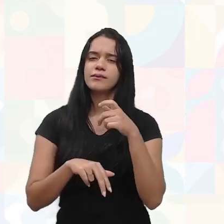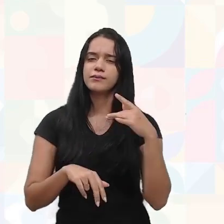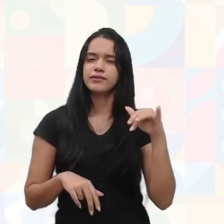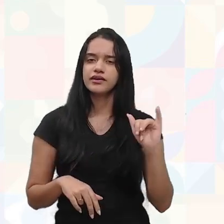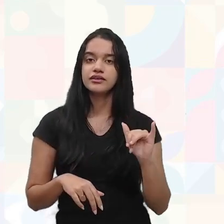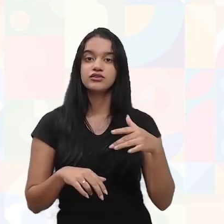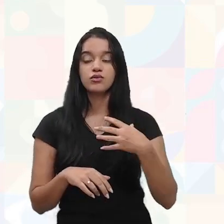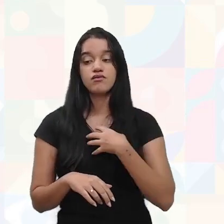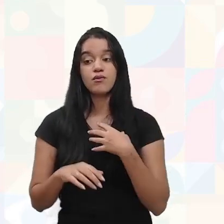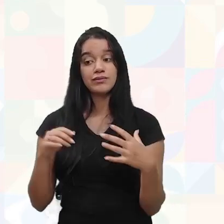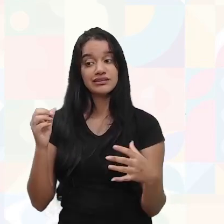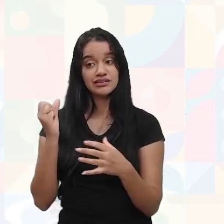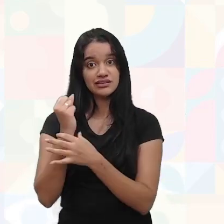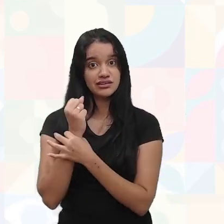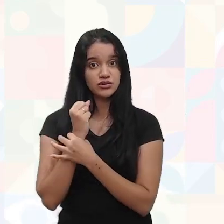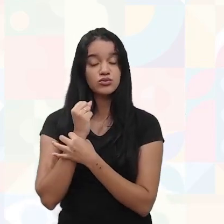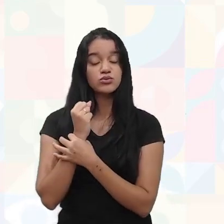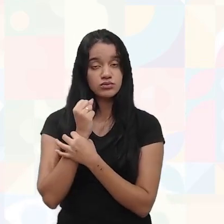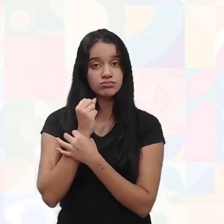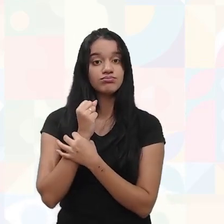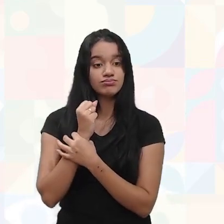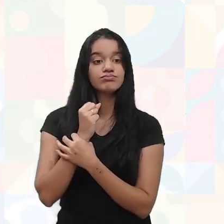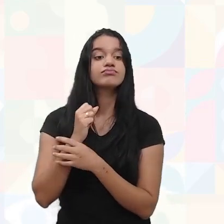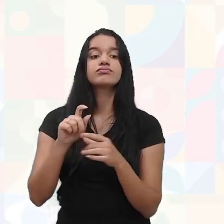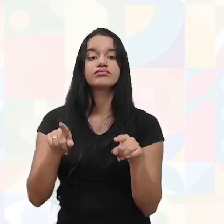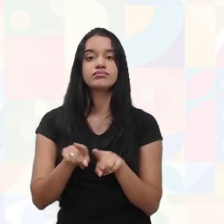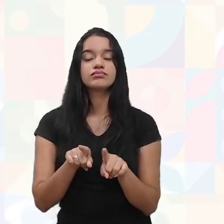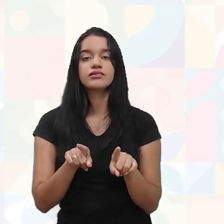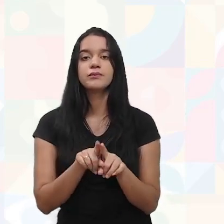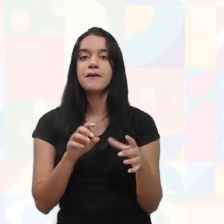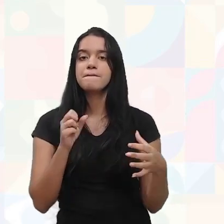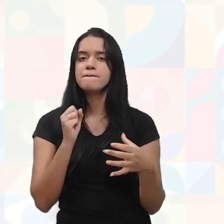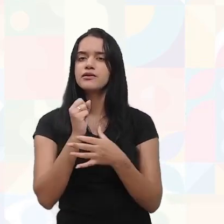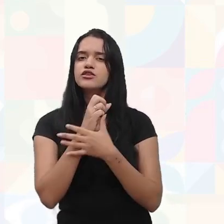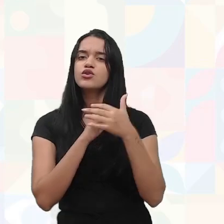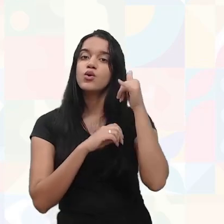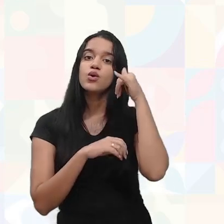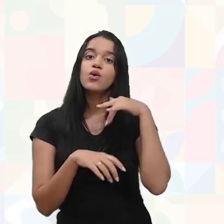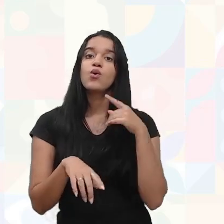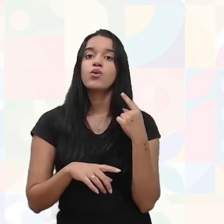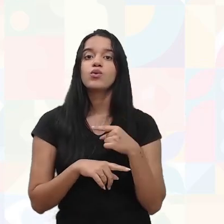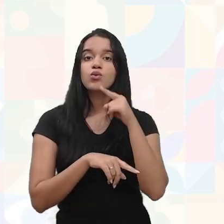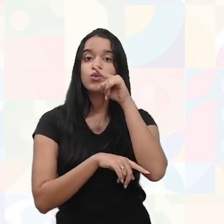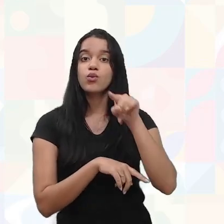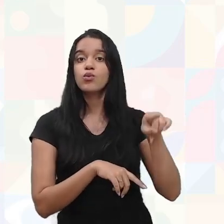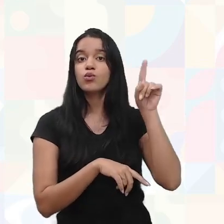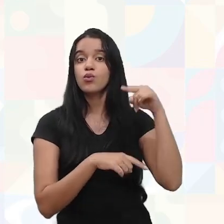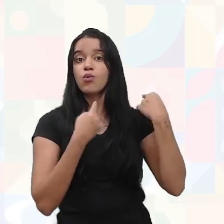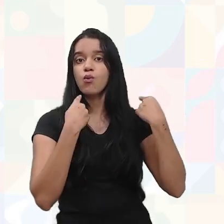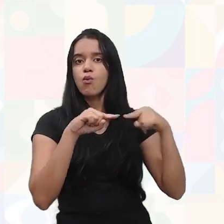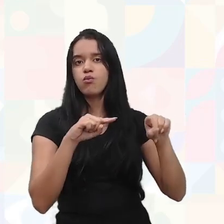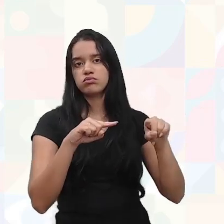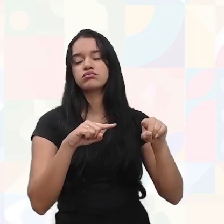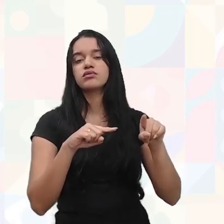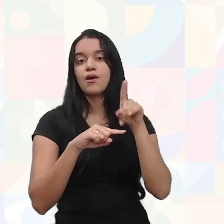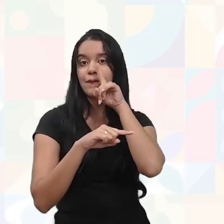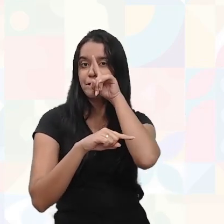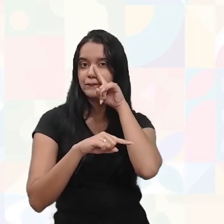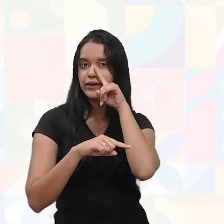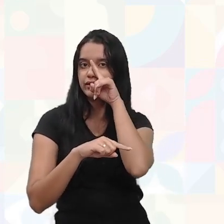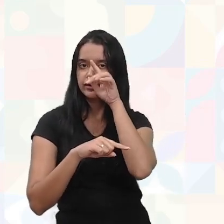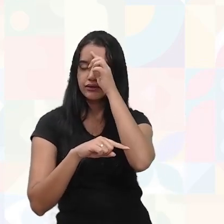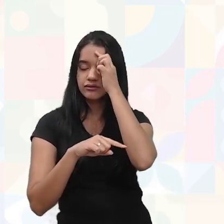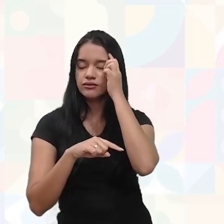a assegurar as respectivas eficácias para a proteção contra os riscos existentes. Estamos falando aqui